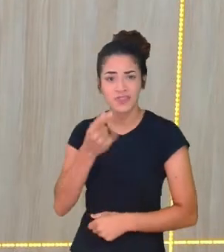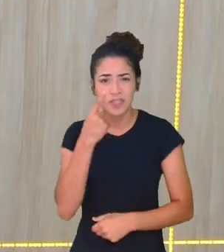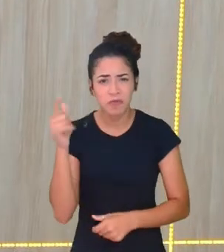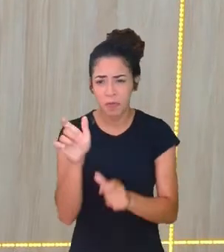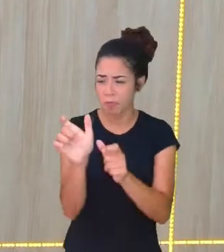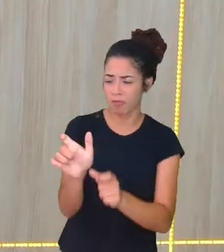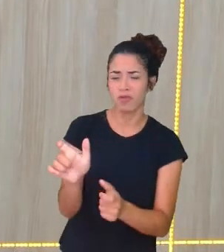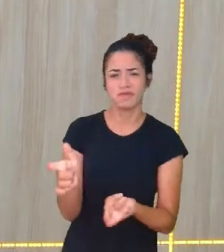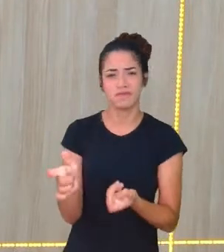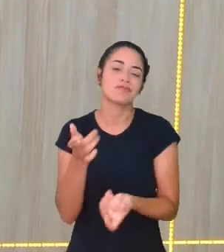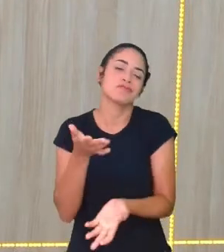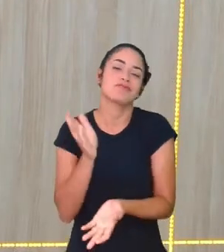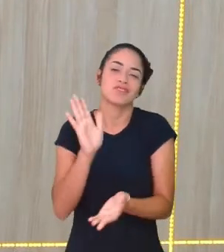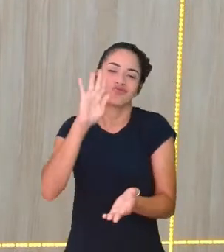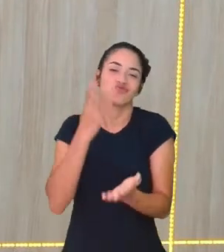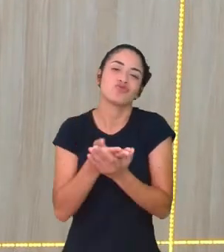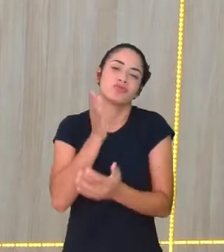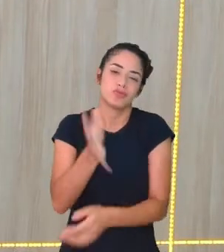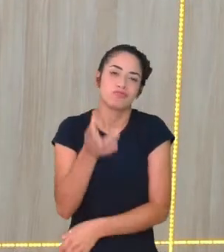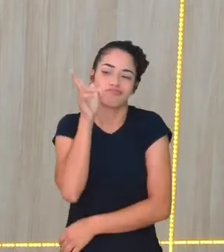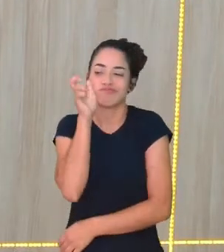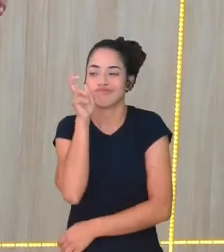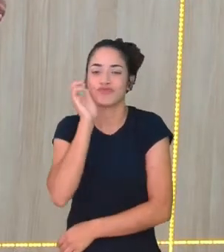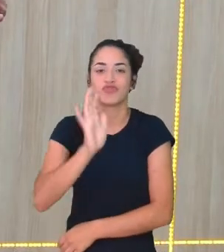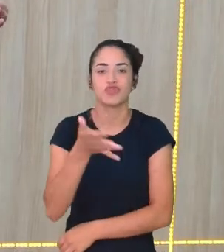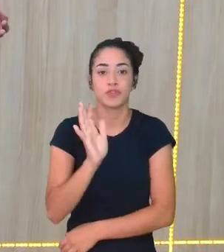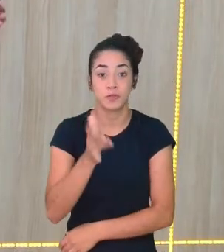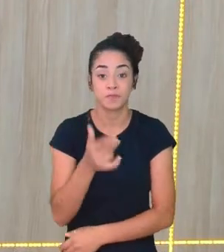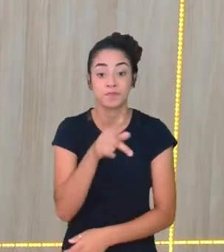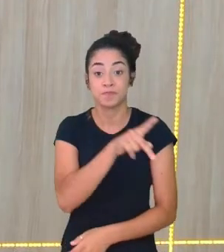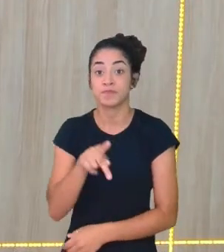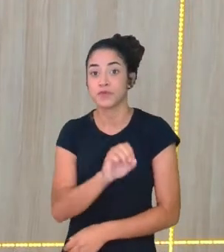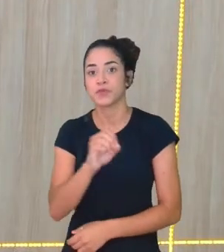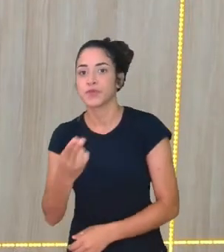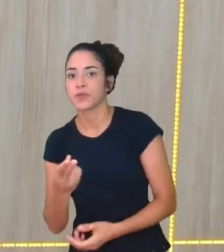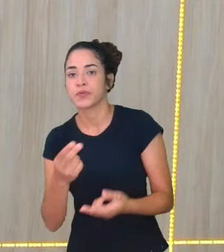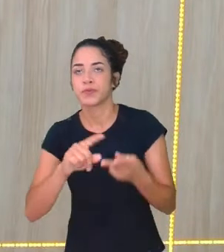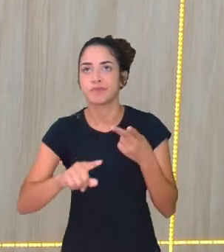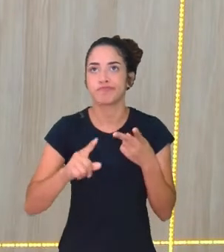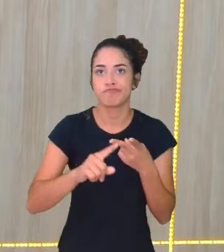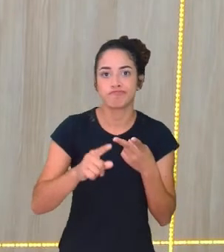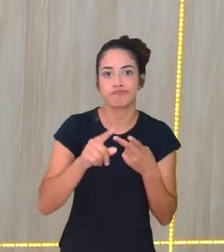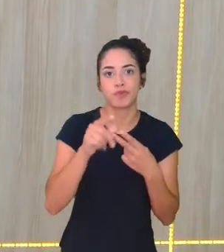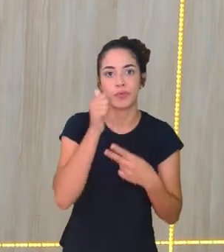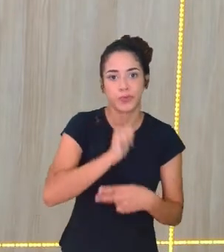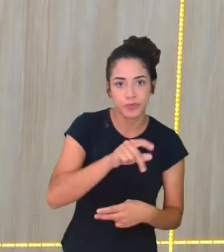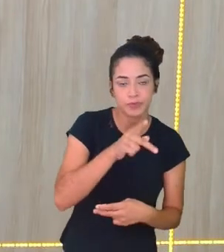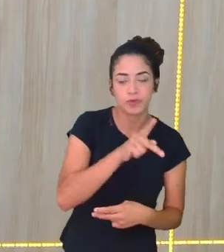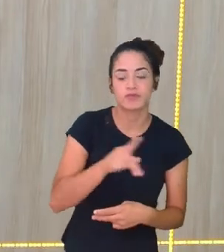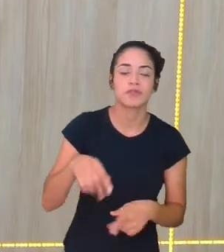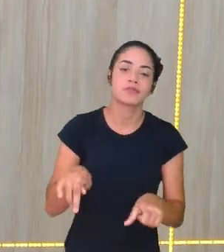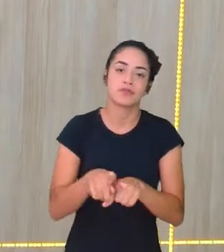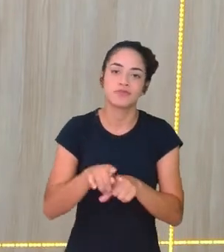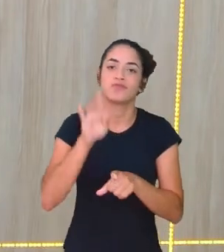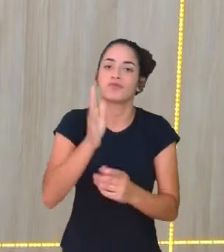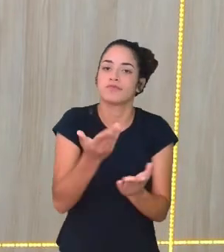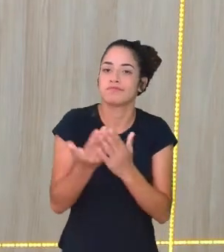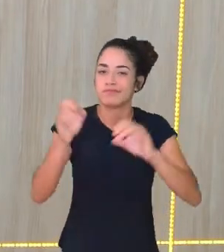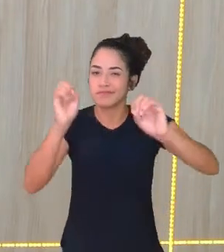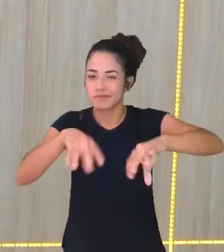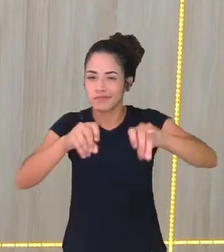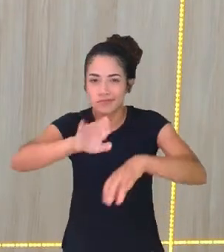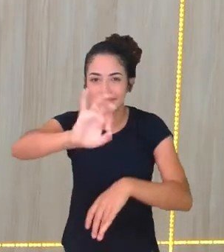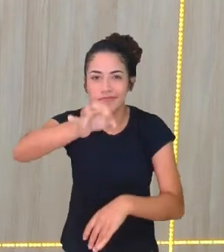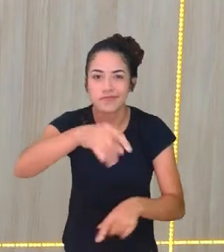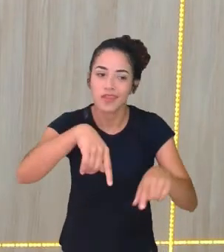você já tem ouvido essa expressão o professor ou a professora de vocês já deve ter trabalhado isso com